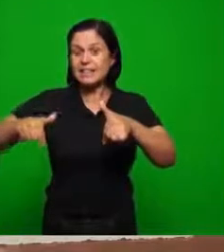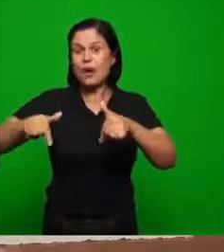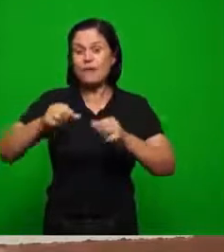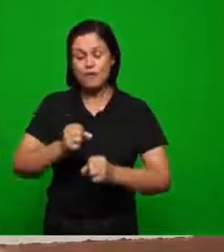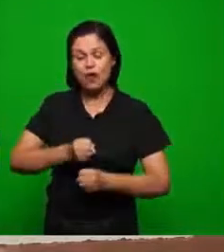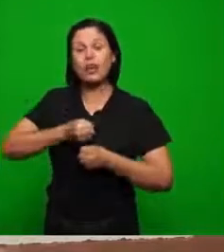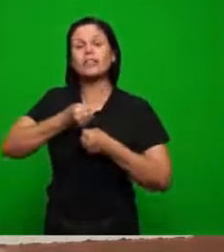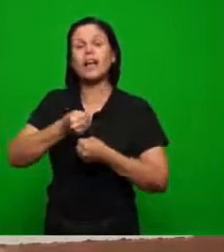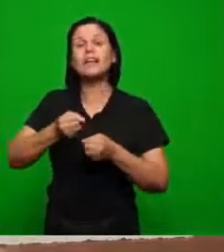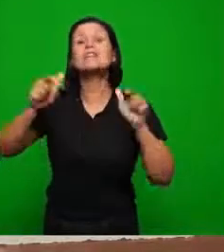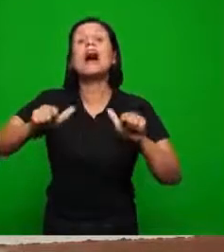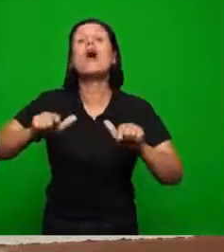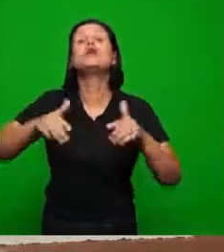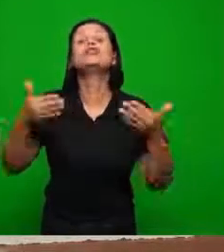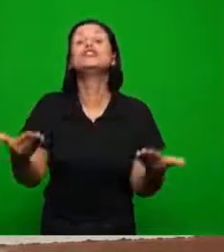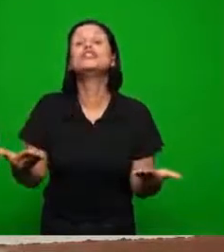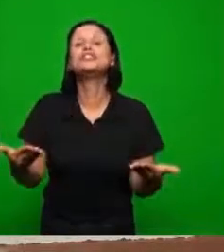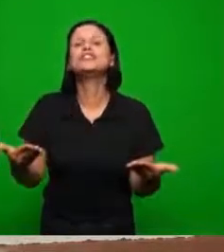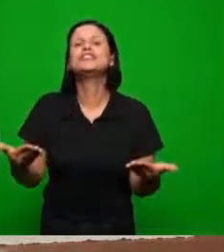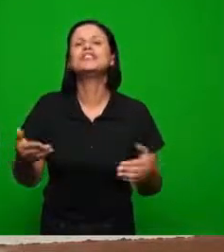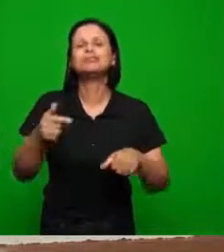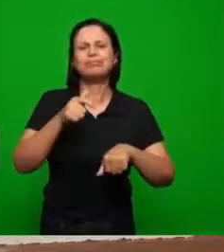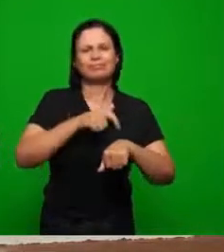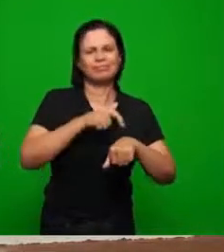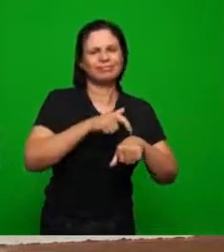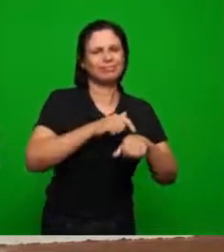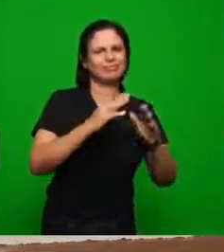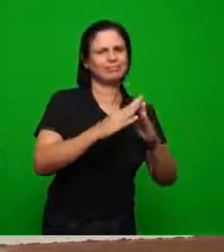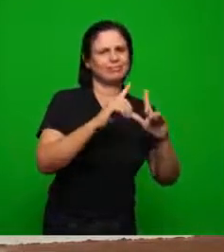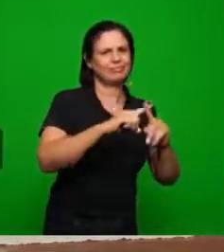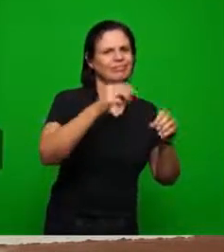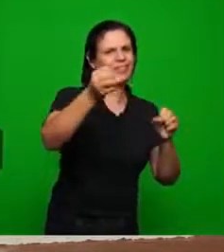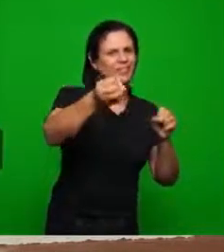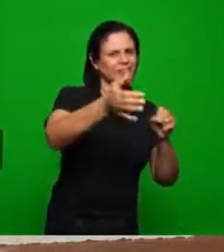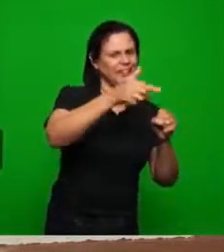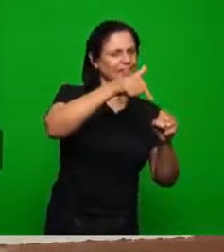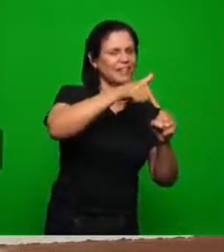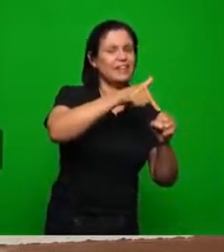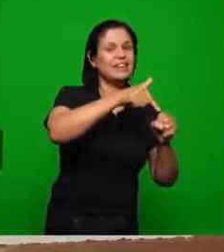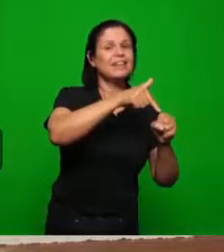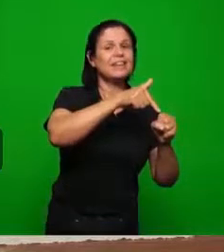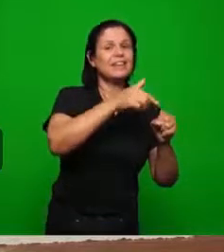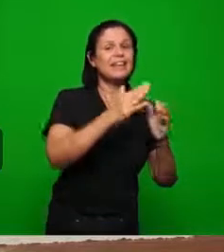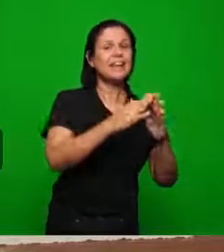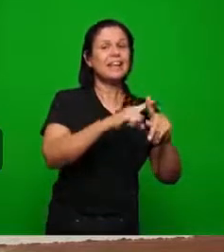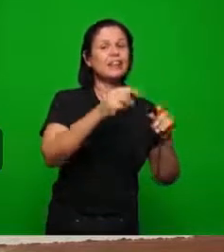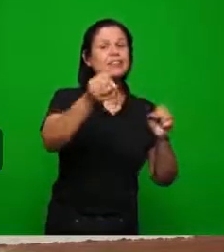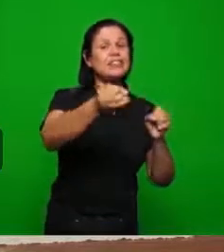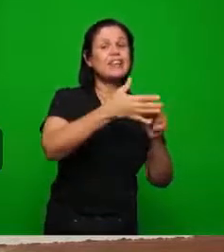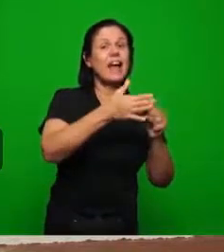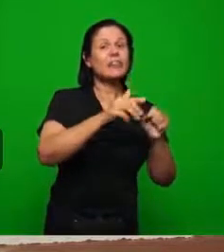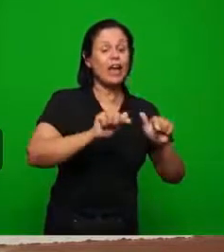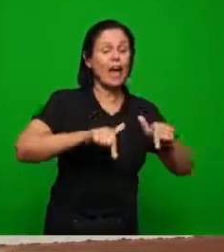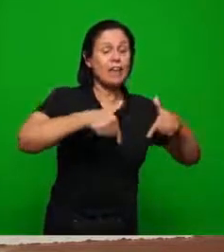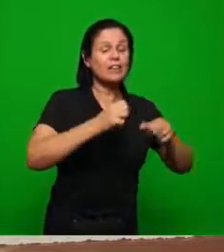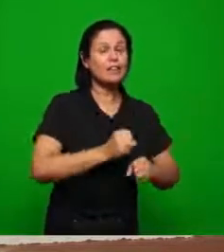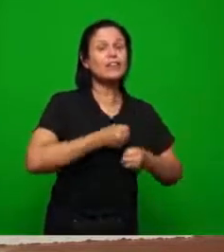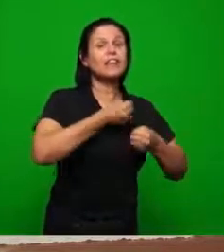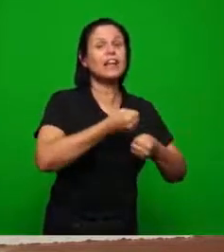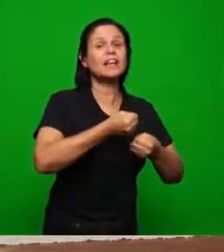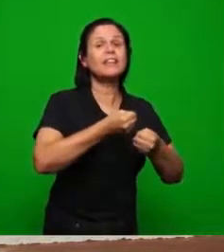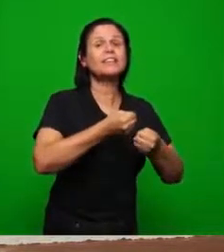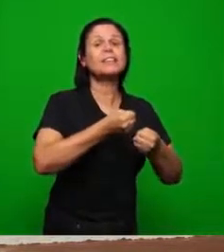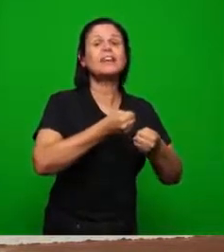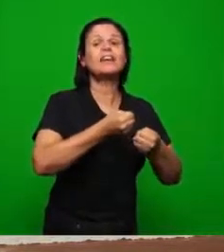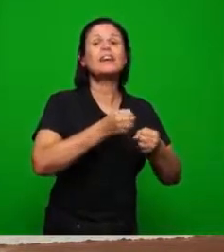na igreja de Sardes, no período de Sardes, onde estava o espírito de fortaleza? Essa resposta os irmãos